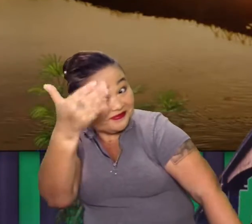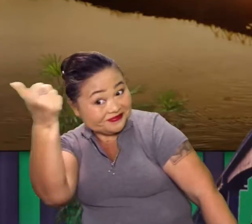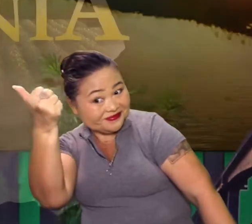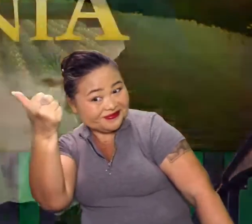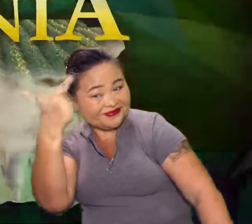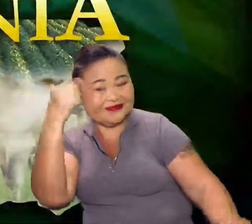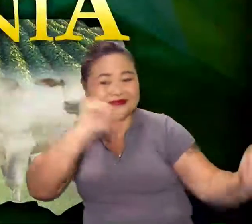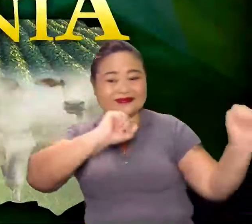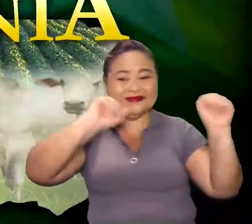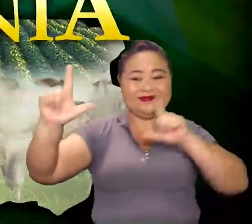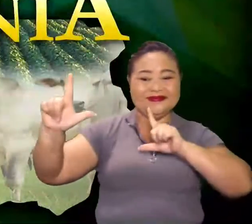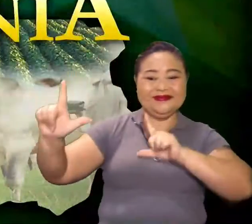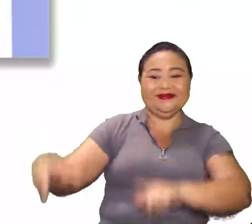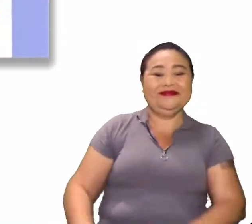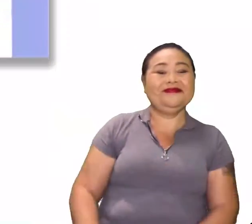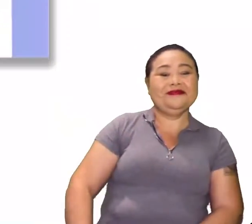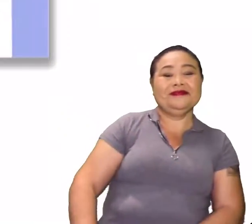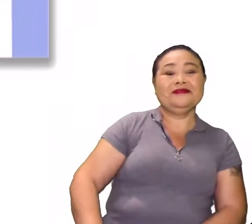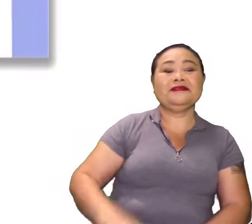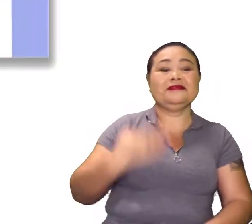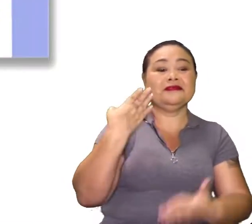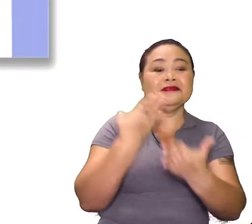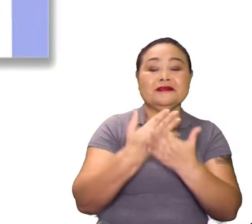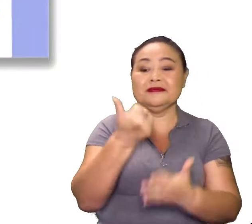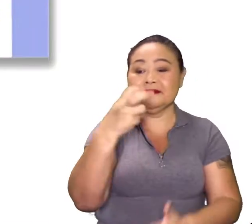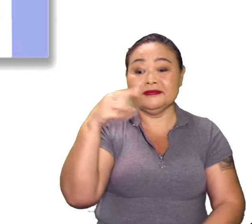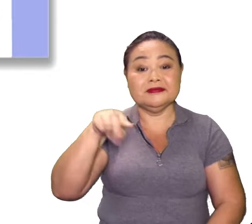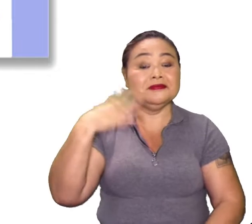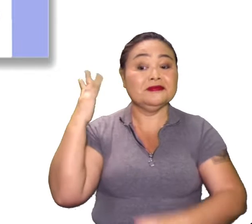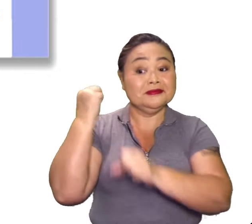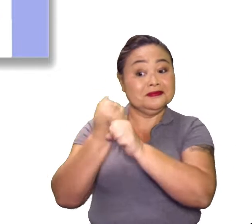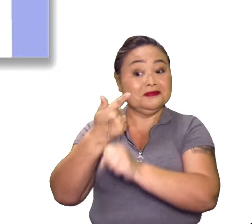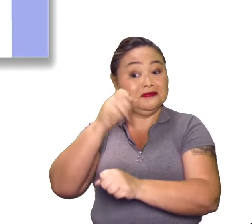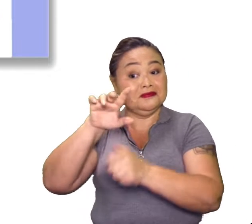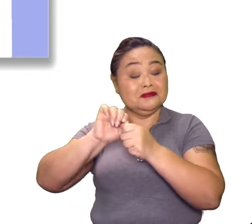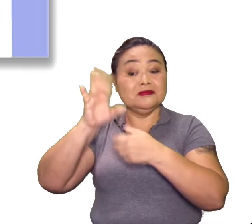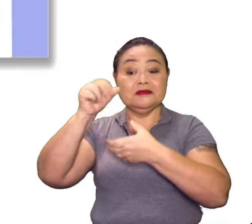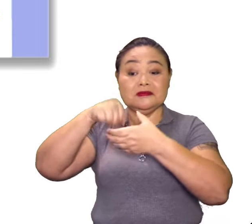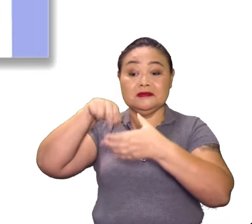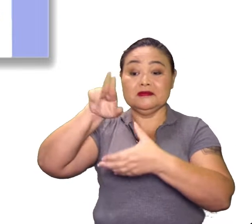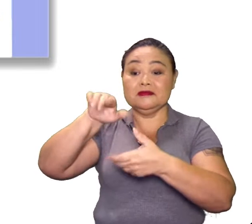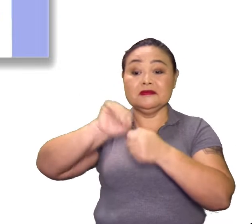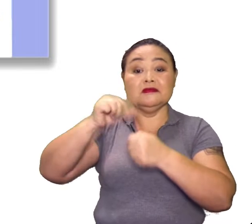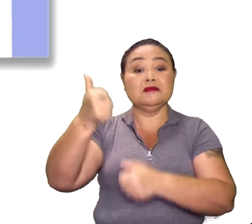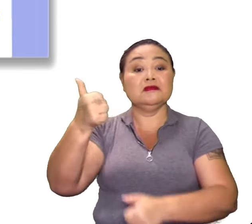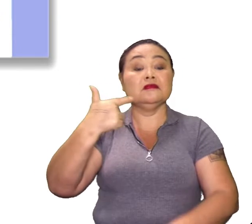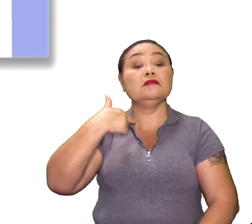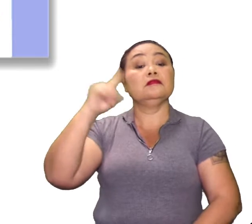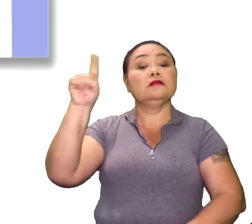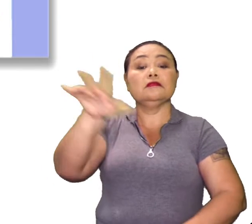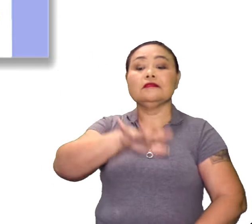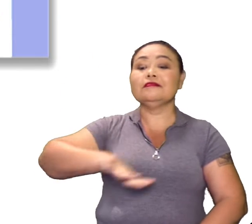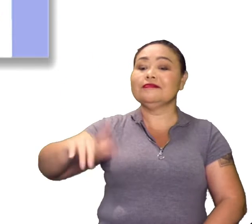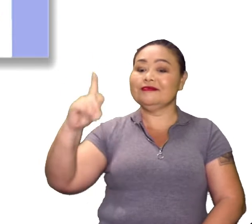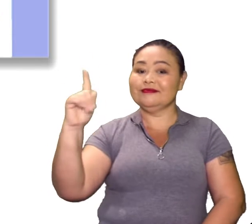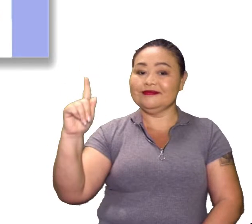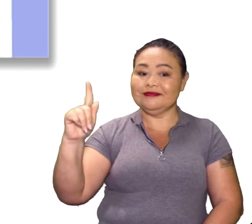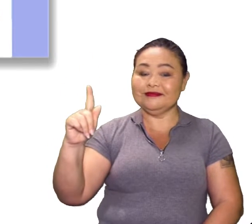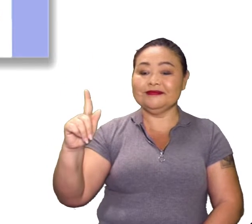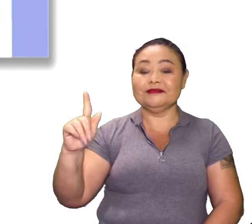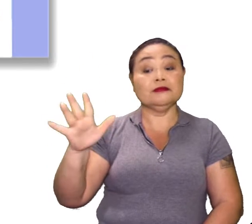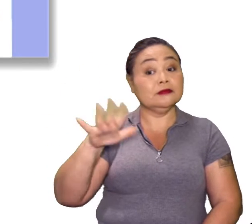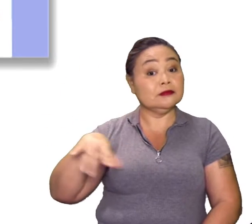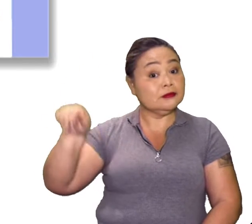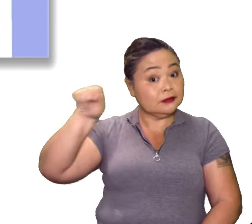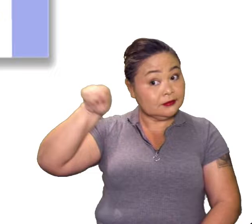lá? Coloca lá na tela, meu diretor. Aula 13.1, revisão geral da unidade 1. Trabalhamos situação, vamos